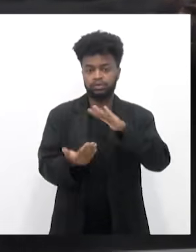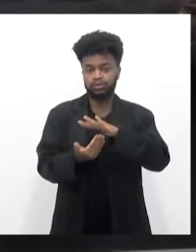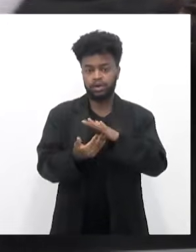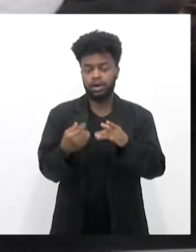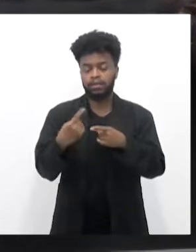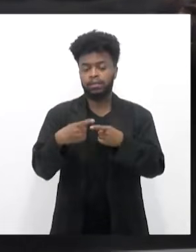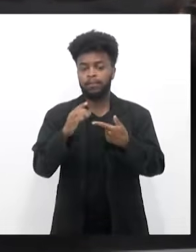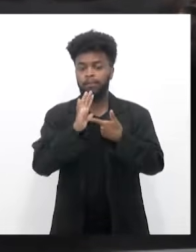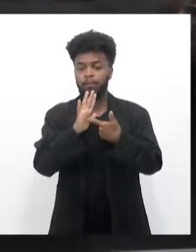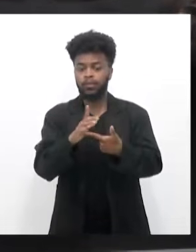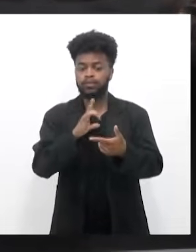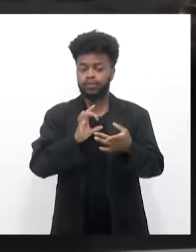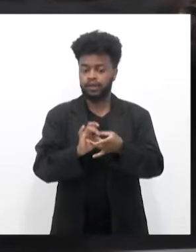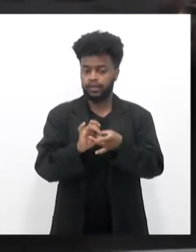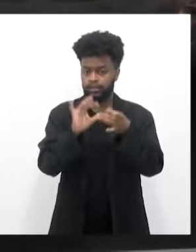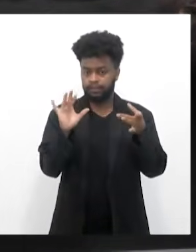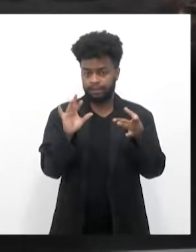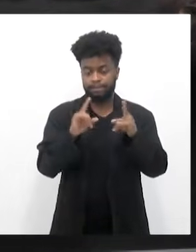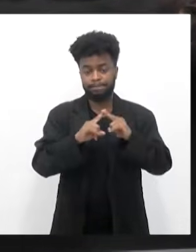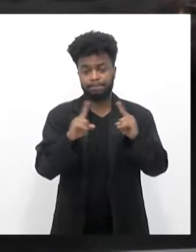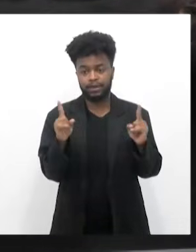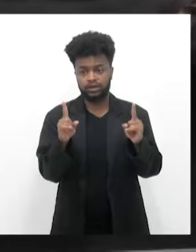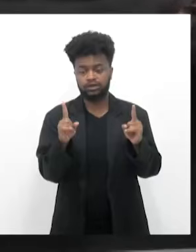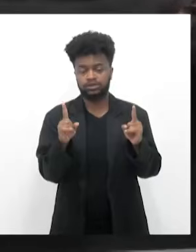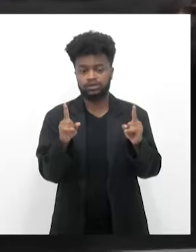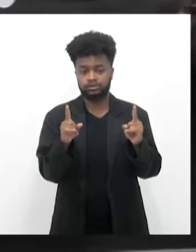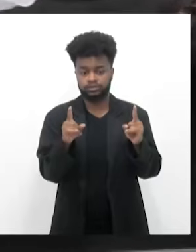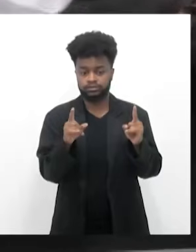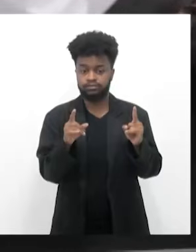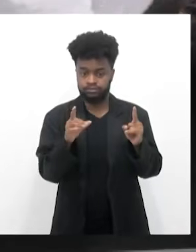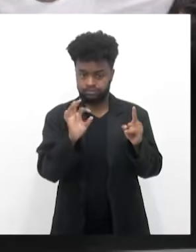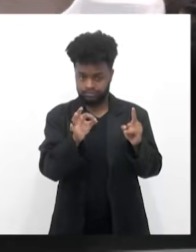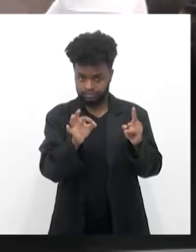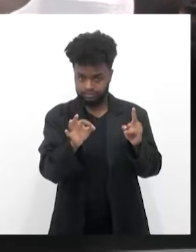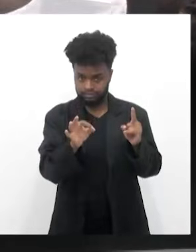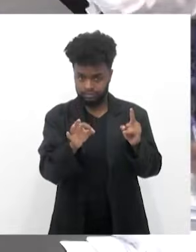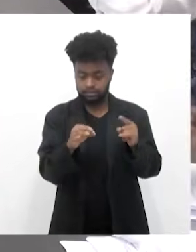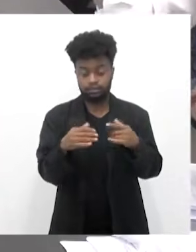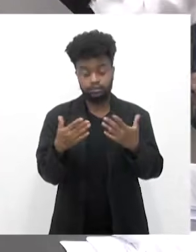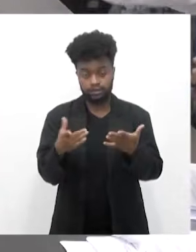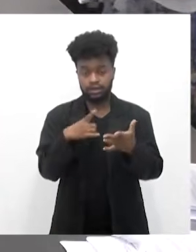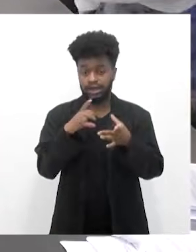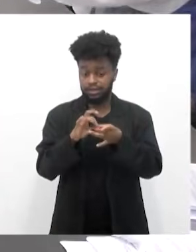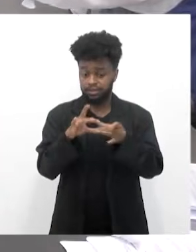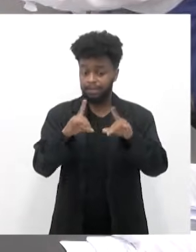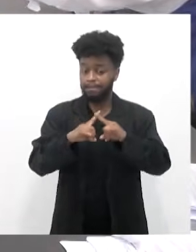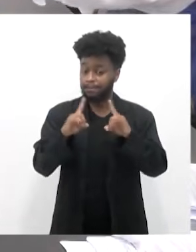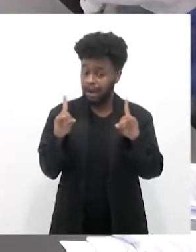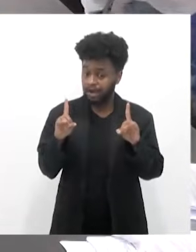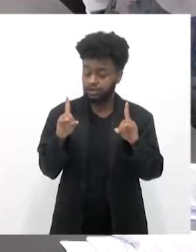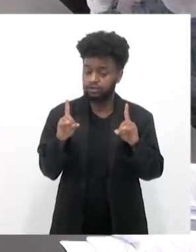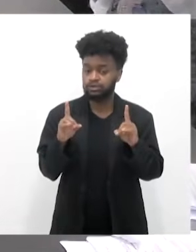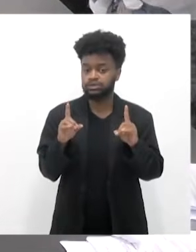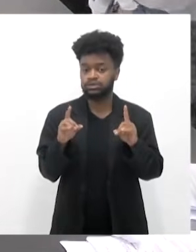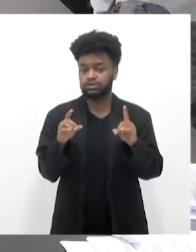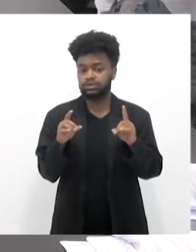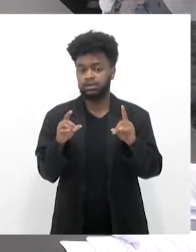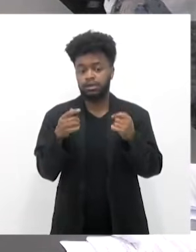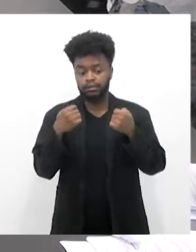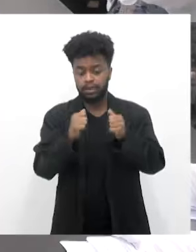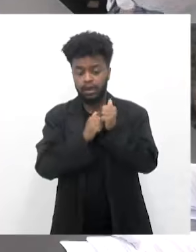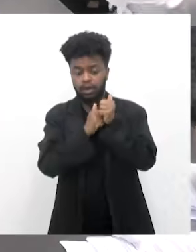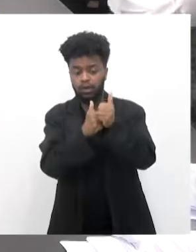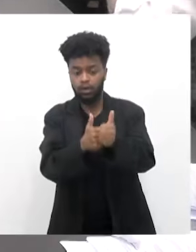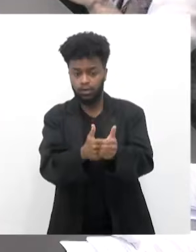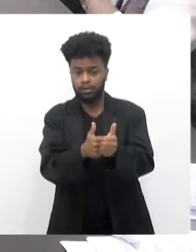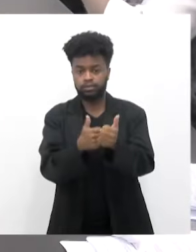tem liberdade desde que... Não é isso, deputado Luiz Paulo? Nós temos liberdade desde que acompanhe o